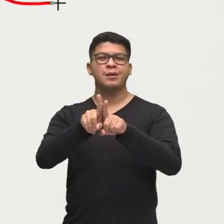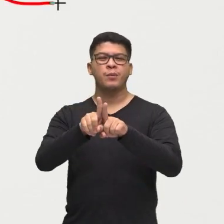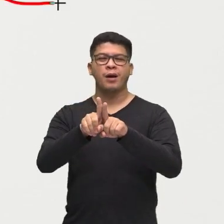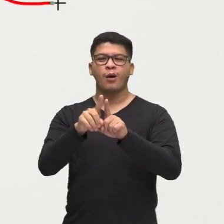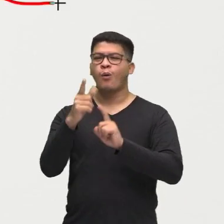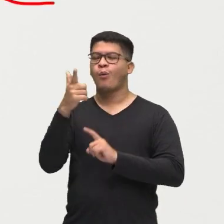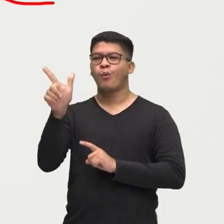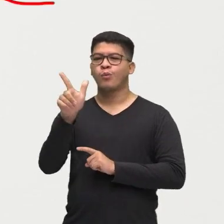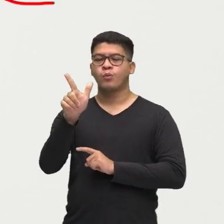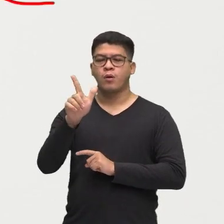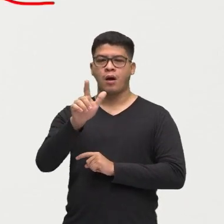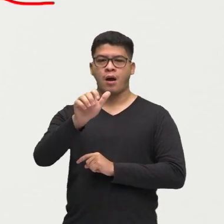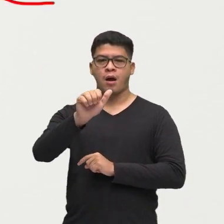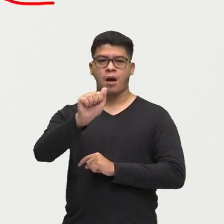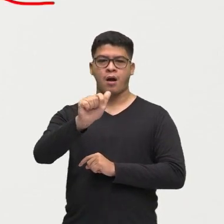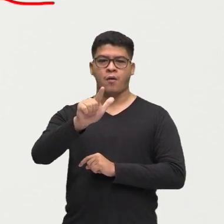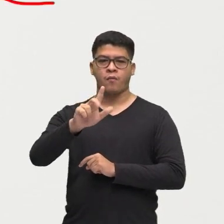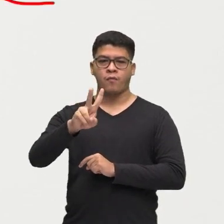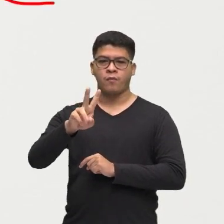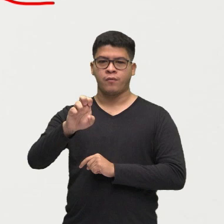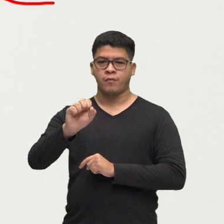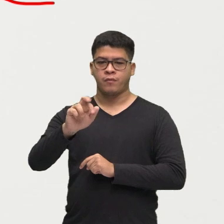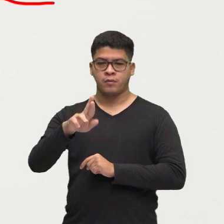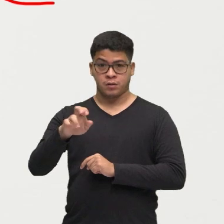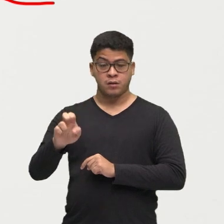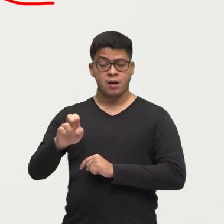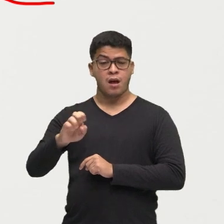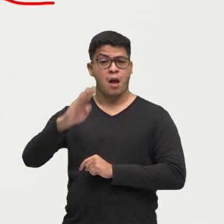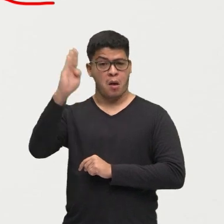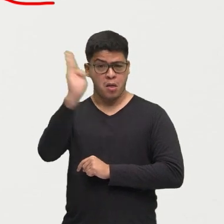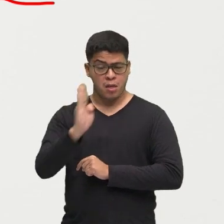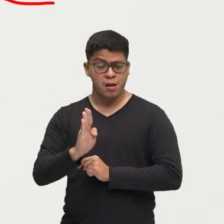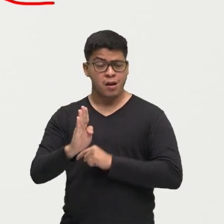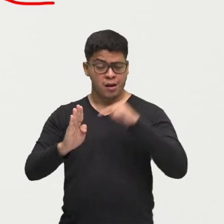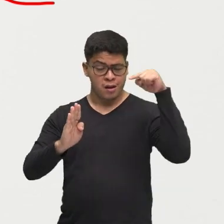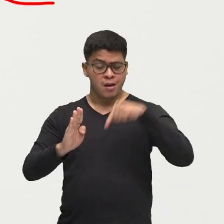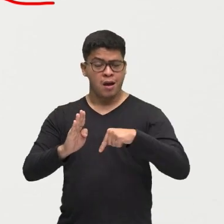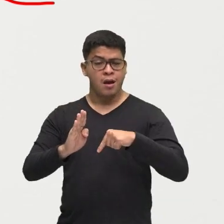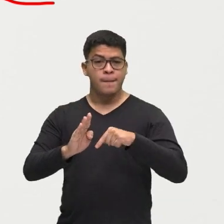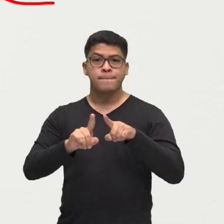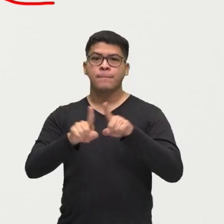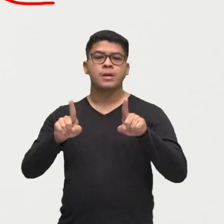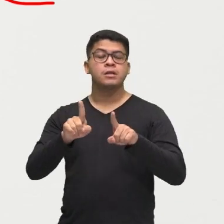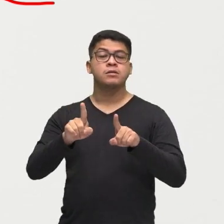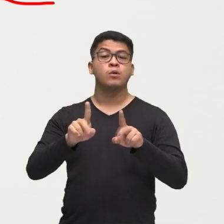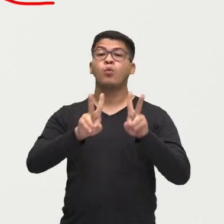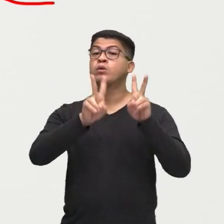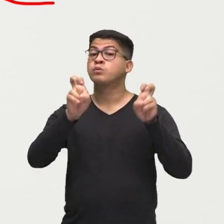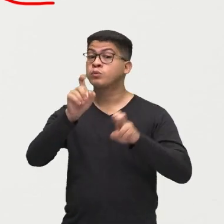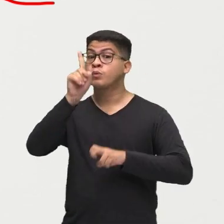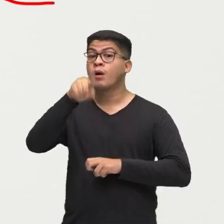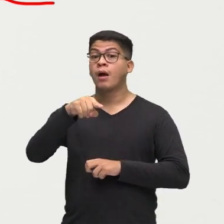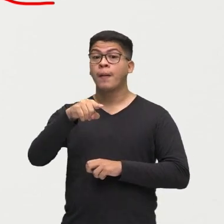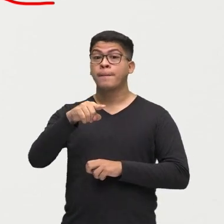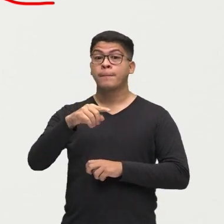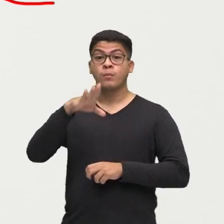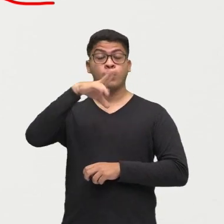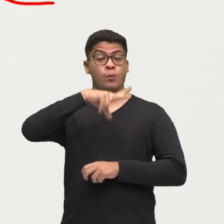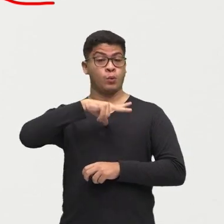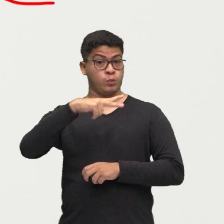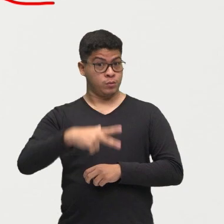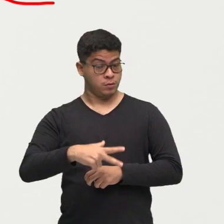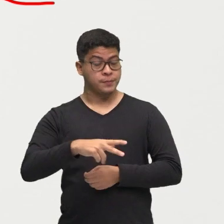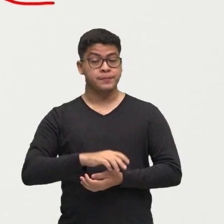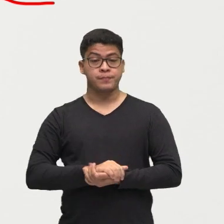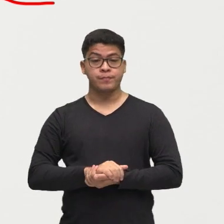Azevedo e Castro Alves, que são brasileiros. Descartamos a letra B. C, Eça de Queiroz, Camilo Castelo Branco